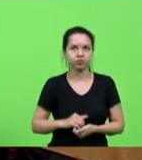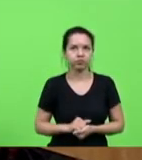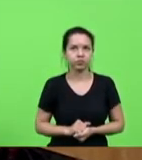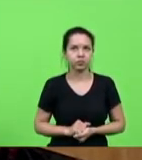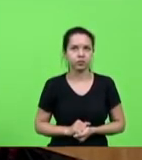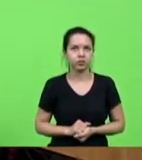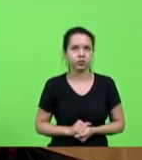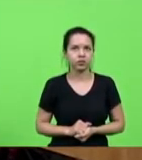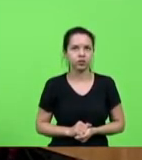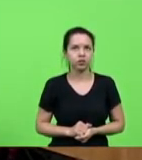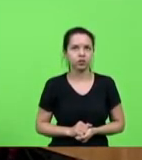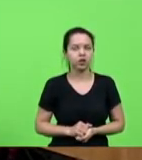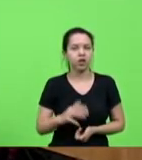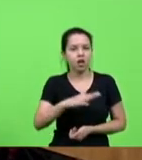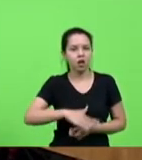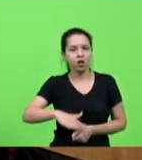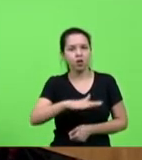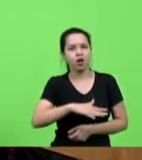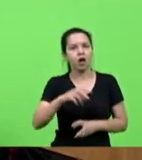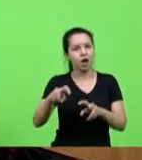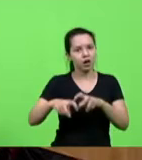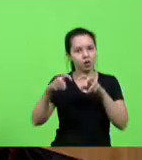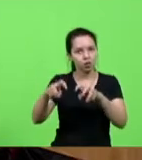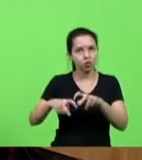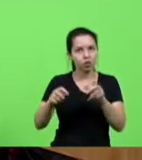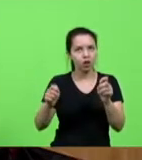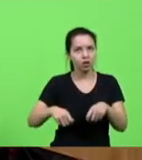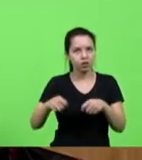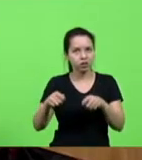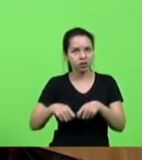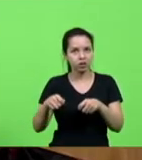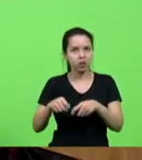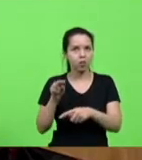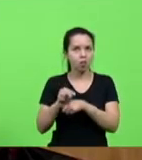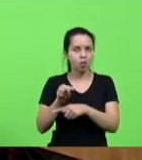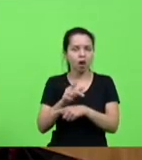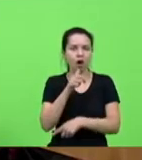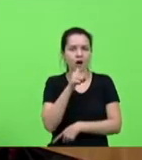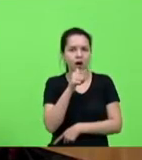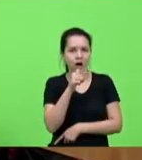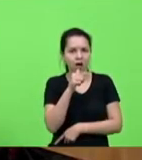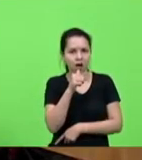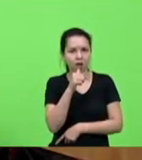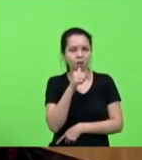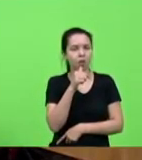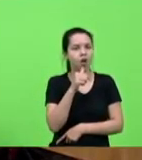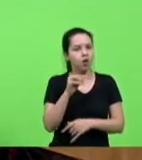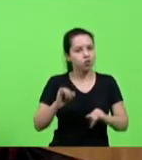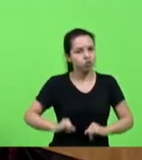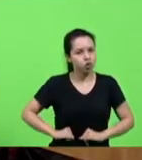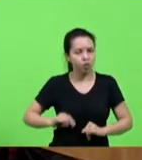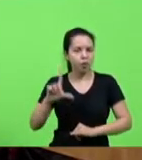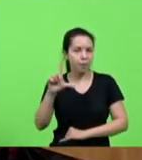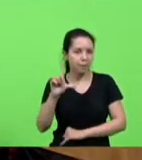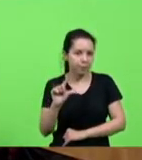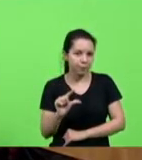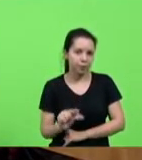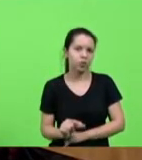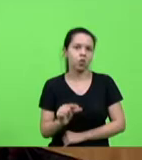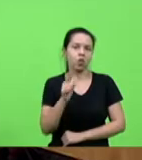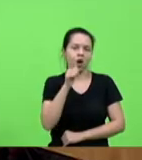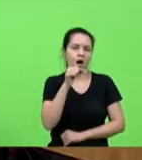para que os nossos agricultores possam reservar água e sofram o mínimo possível quando houver uma